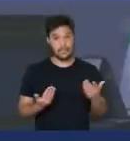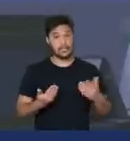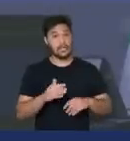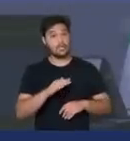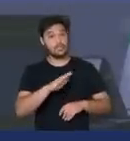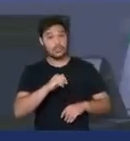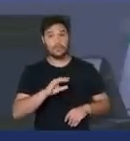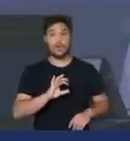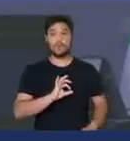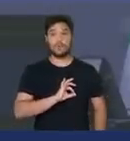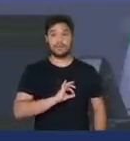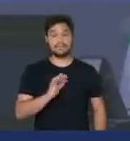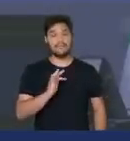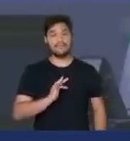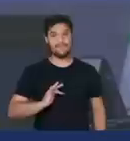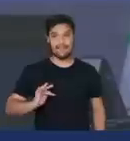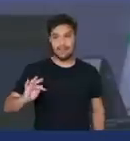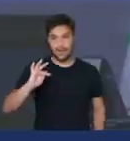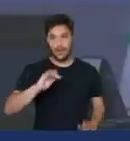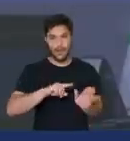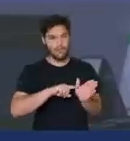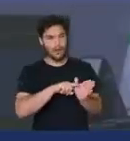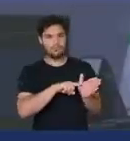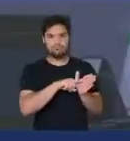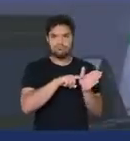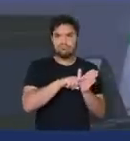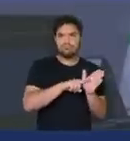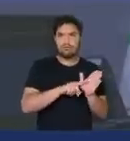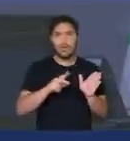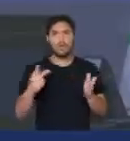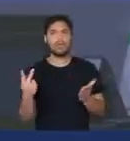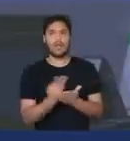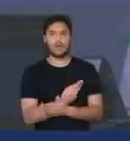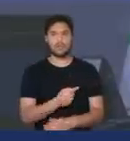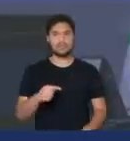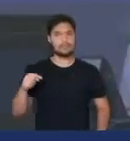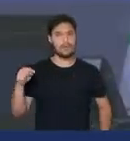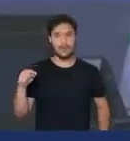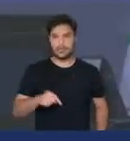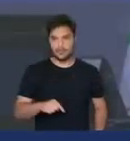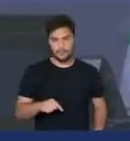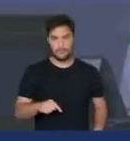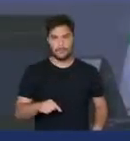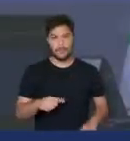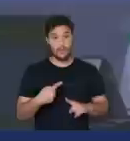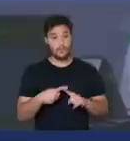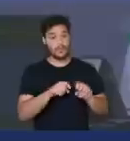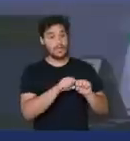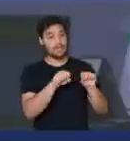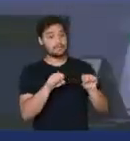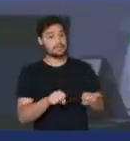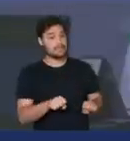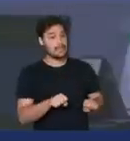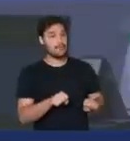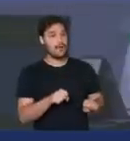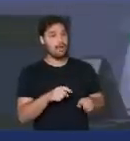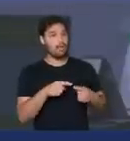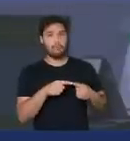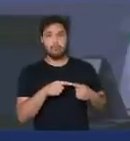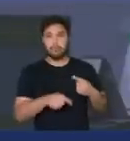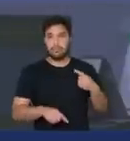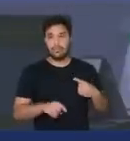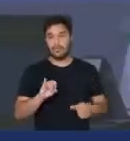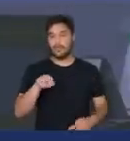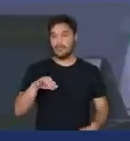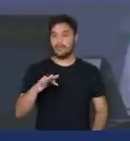chamou a Polícia Federal para que faça uma apuração rigorosa do que aconteceu, porque o sistema não estava funcionando, o